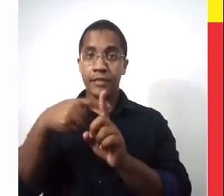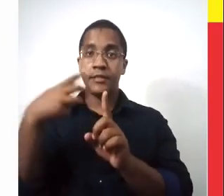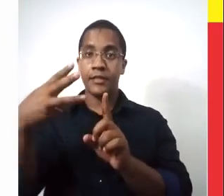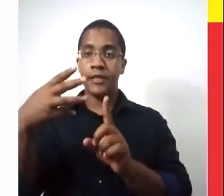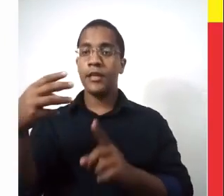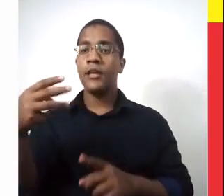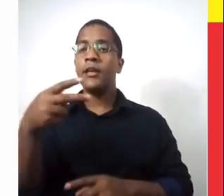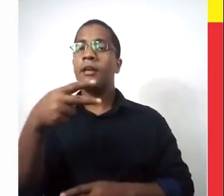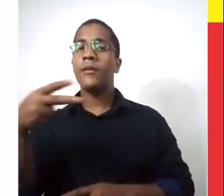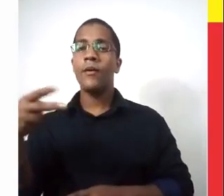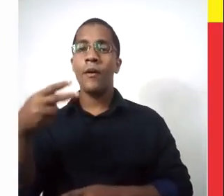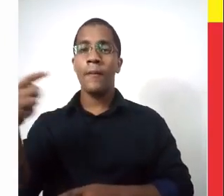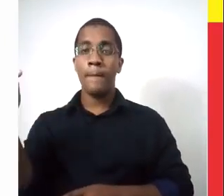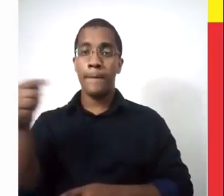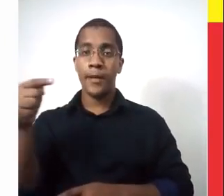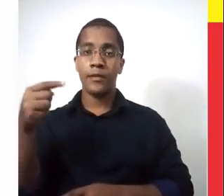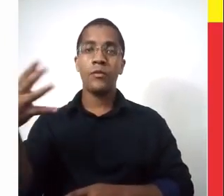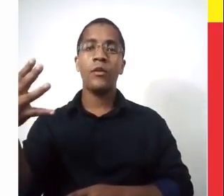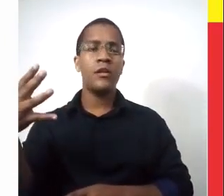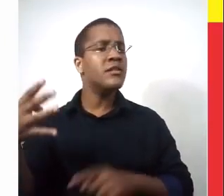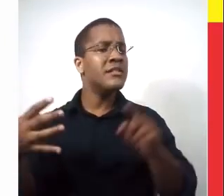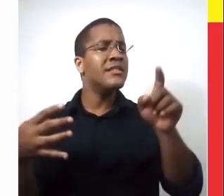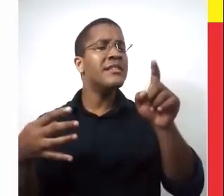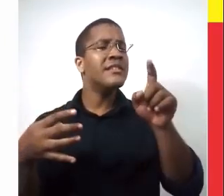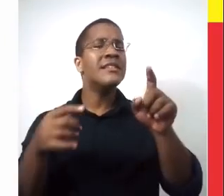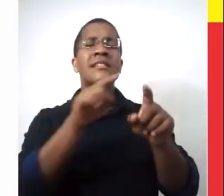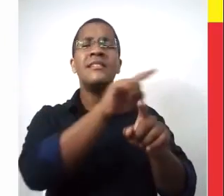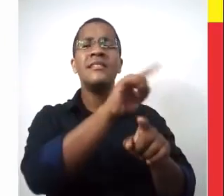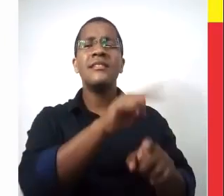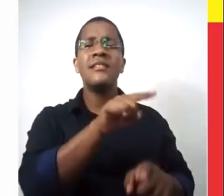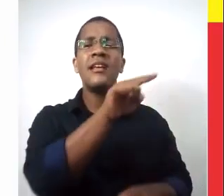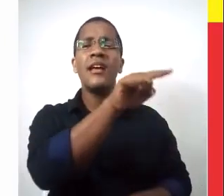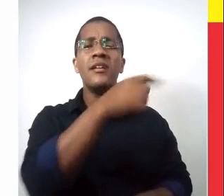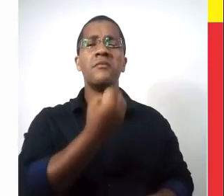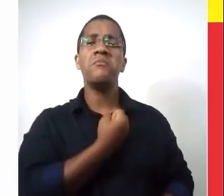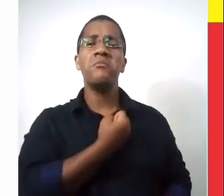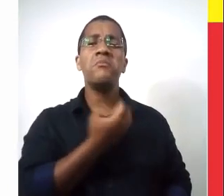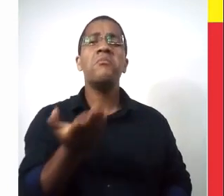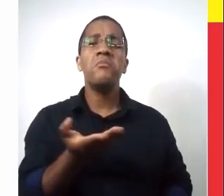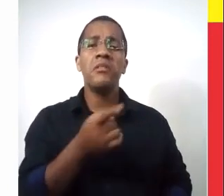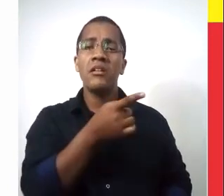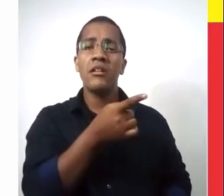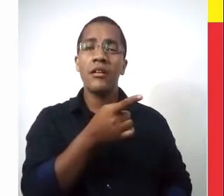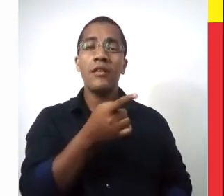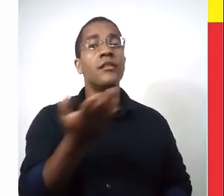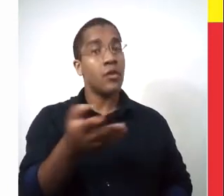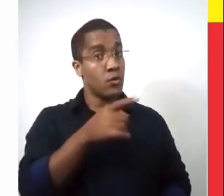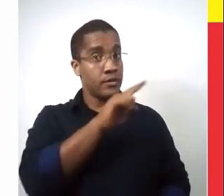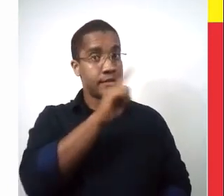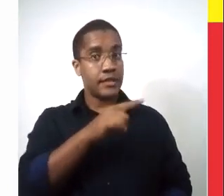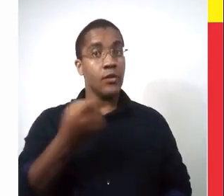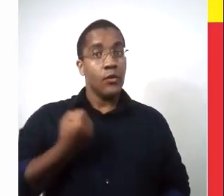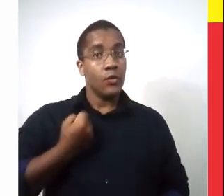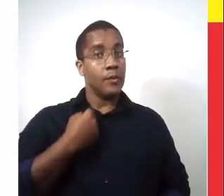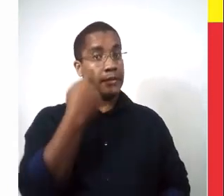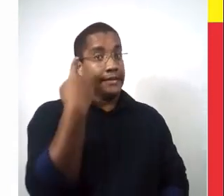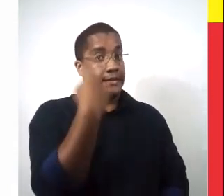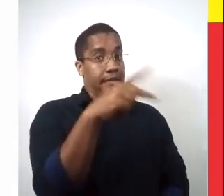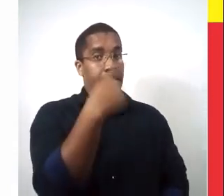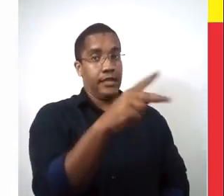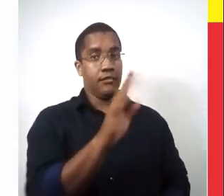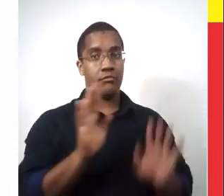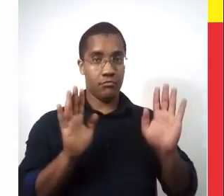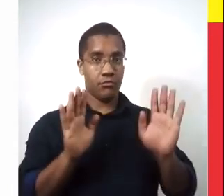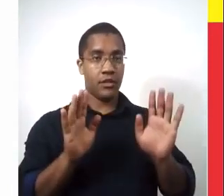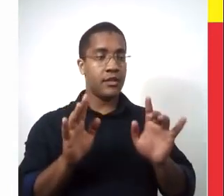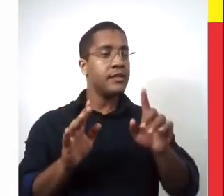4. Qual é o valor de Z? Então, mais uma vez, o Z assume um único valor,